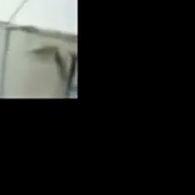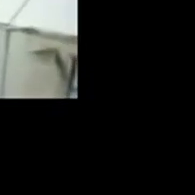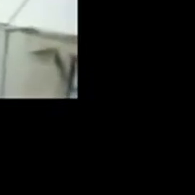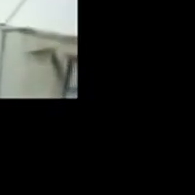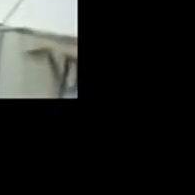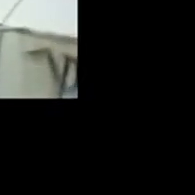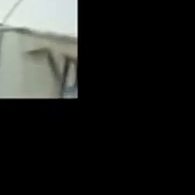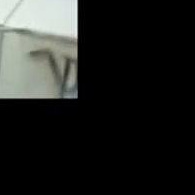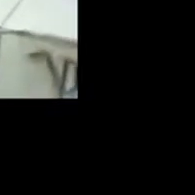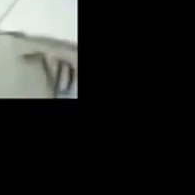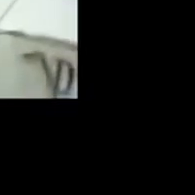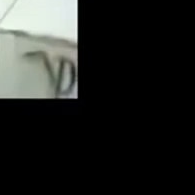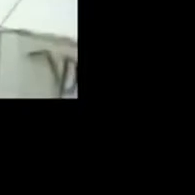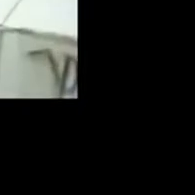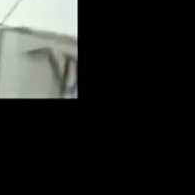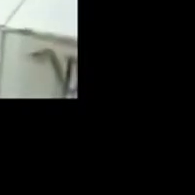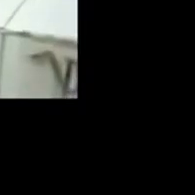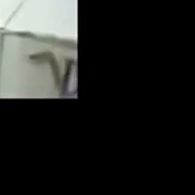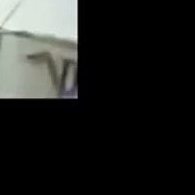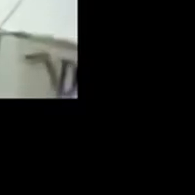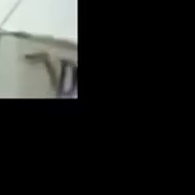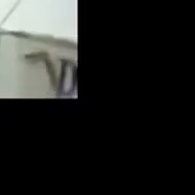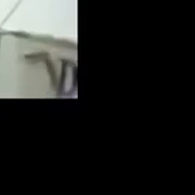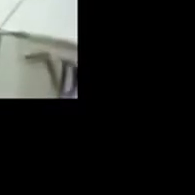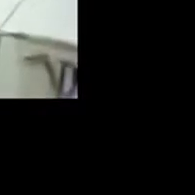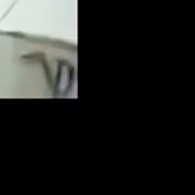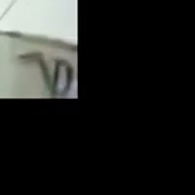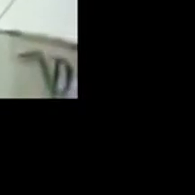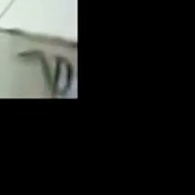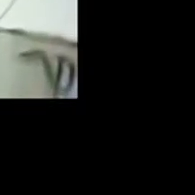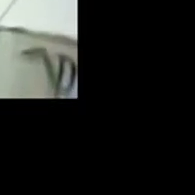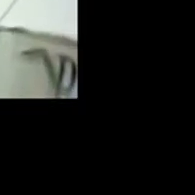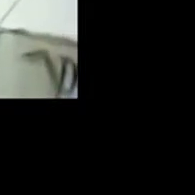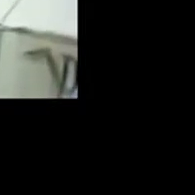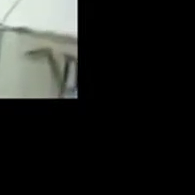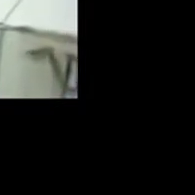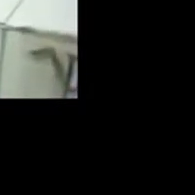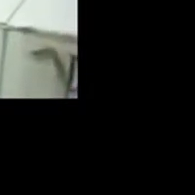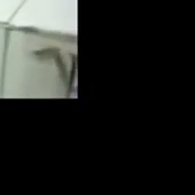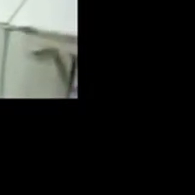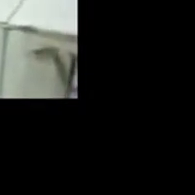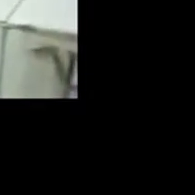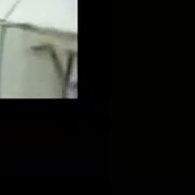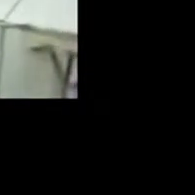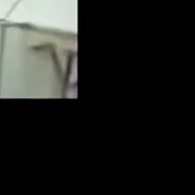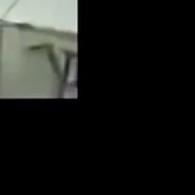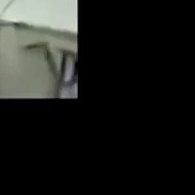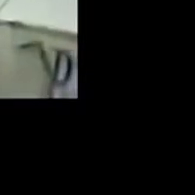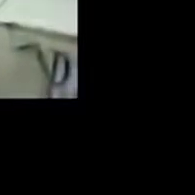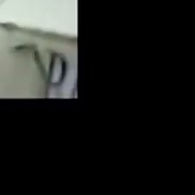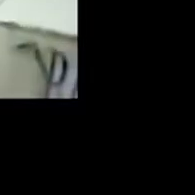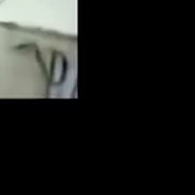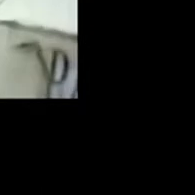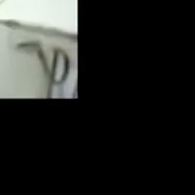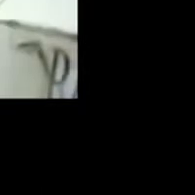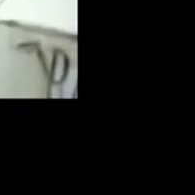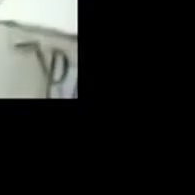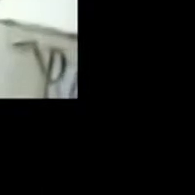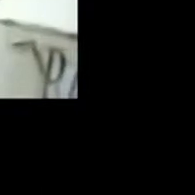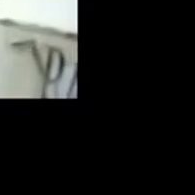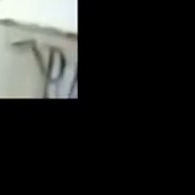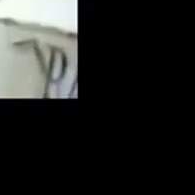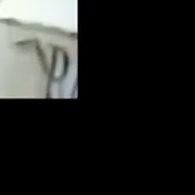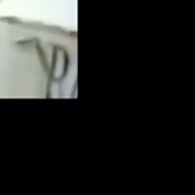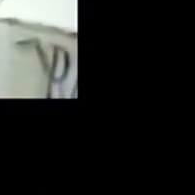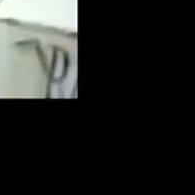os professores, colegas e demais funcionários na Fundação Oswaldo Cruz tem sido ainda um estímulo